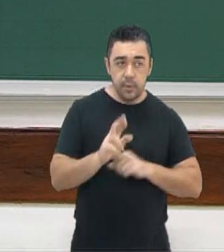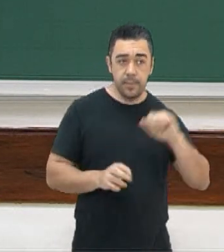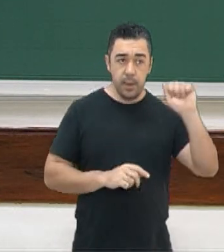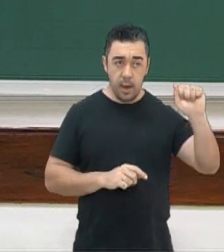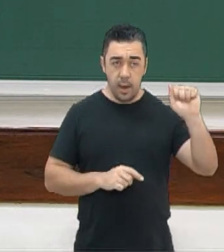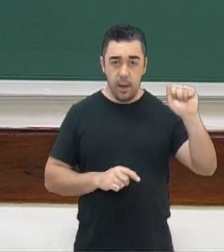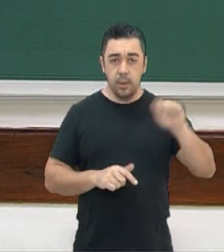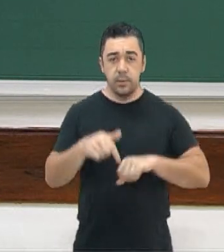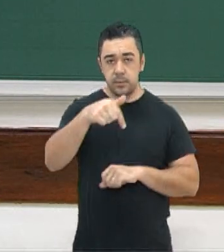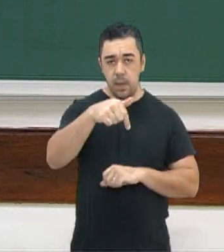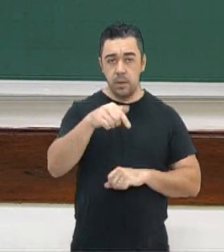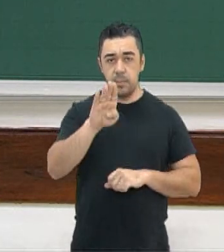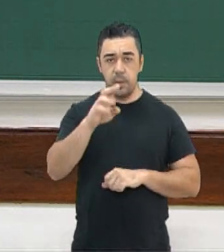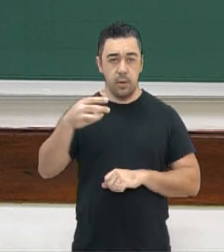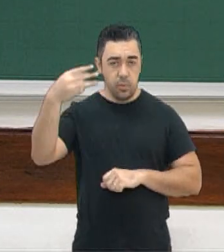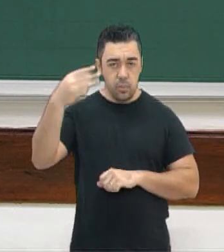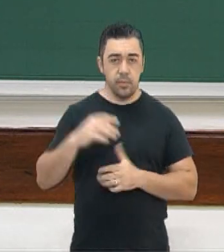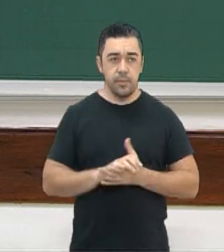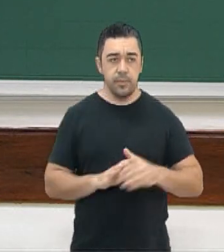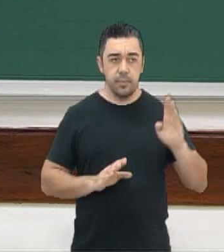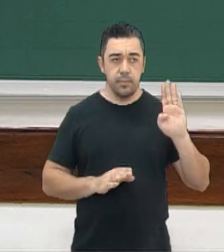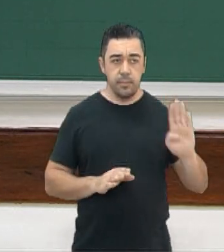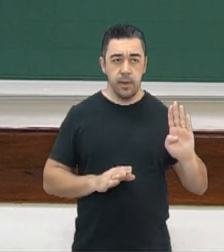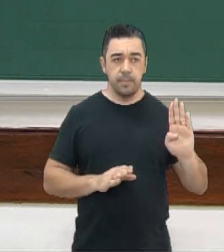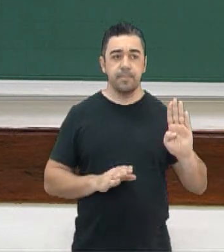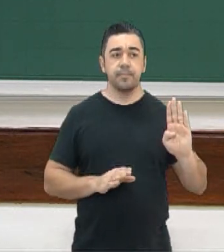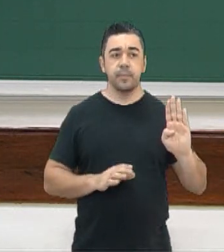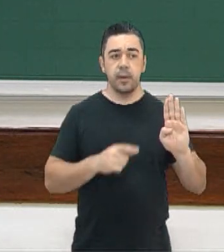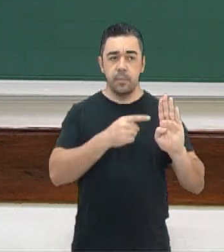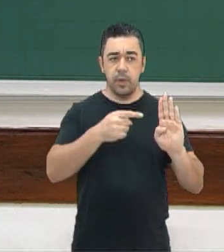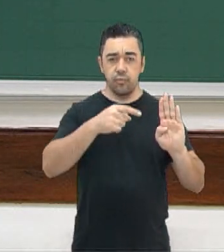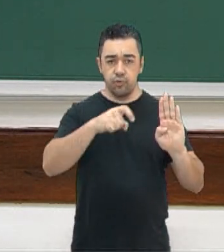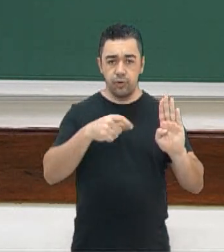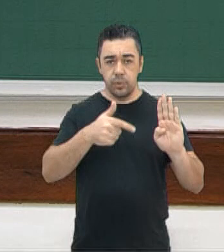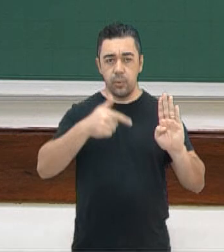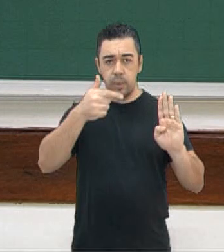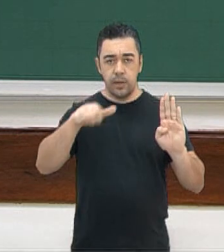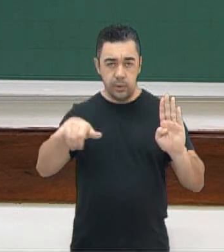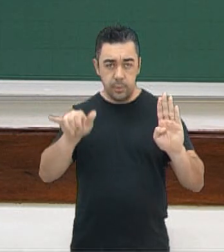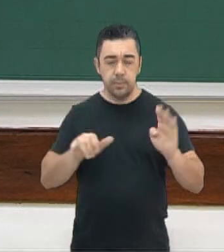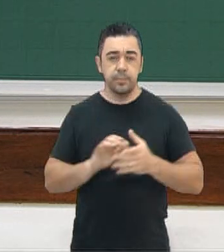A, 7b ao cubo. Na letra B, menos x ao quadrado y.